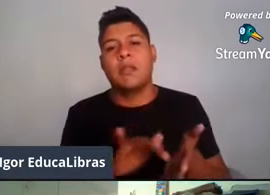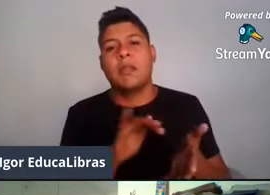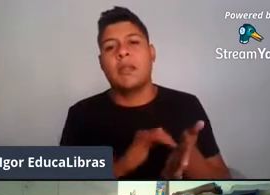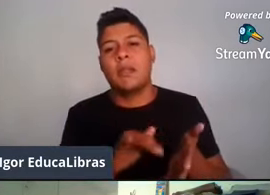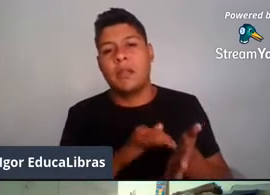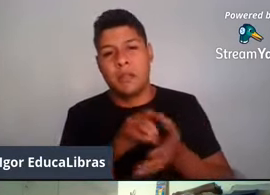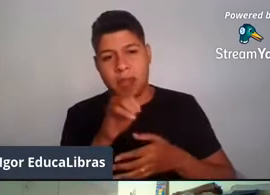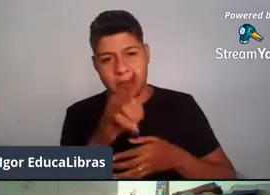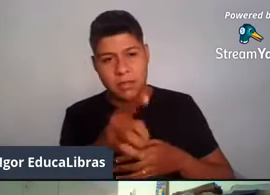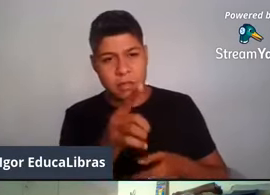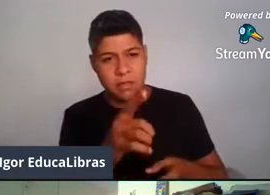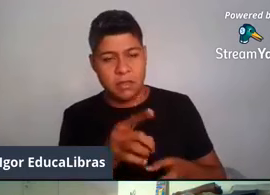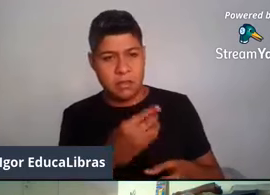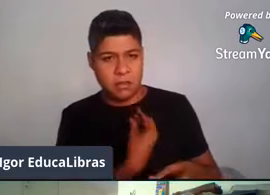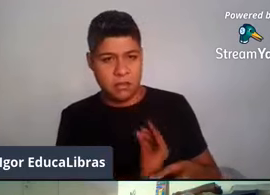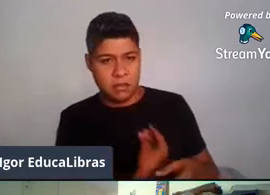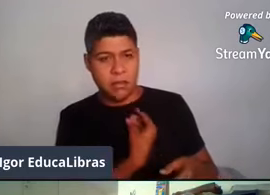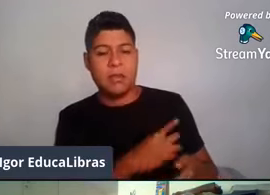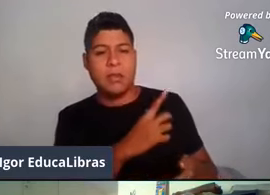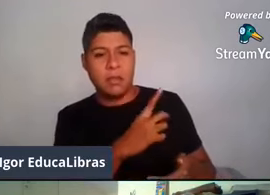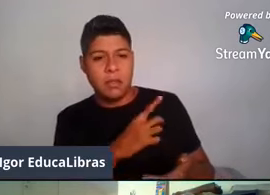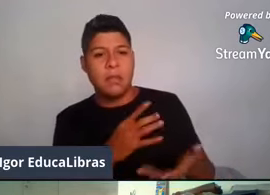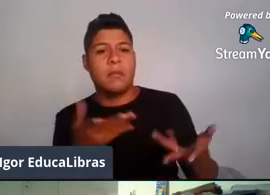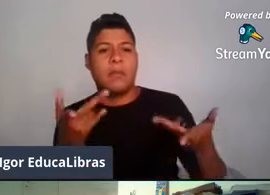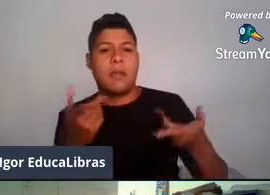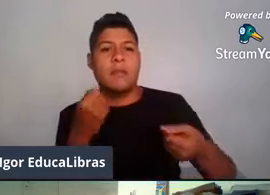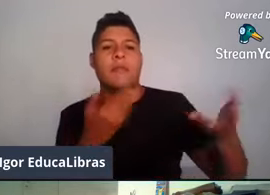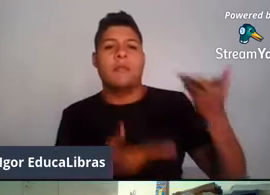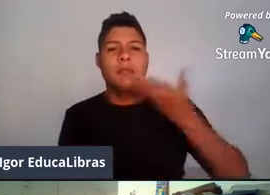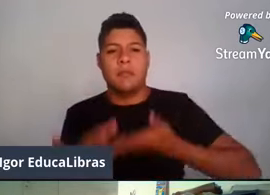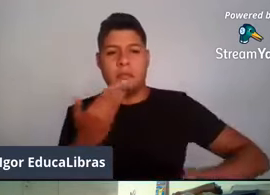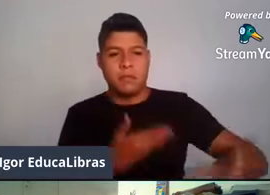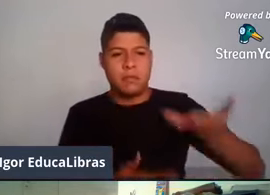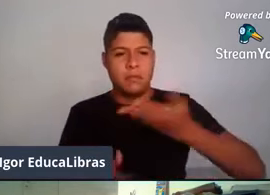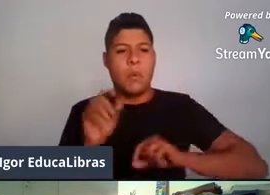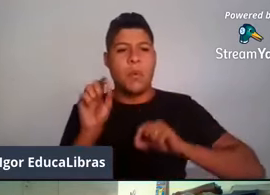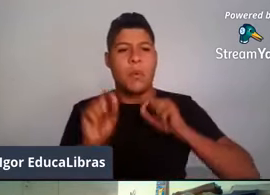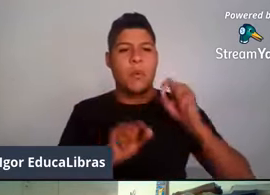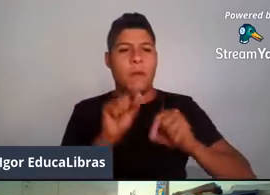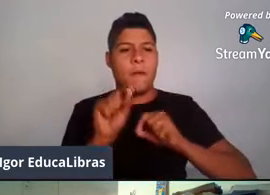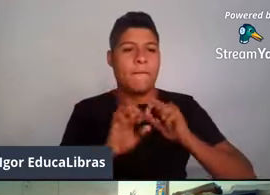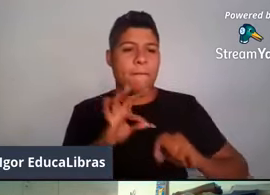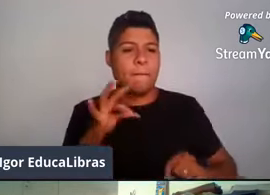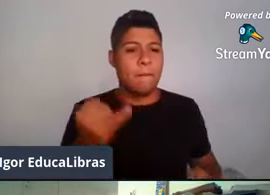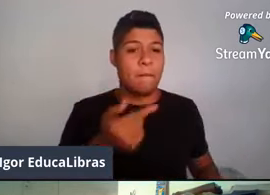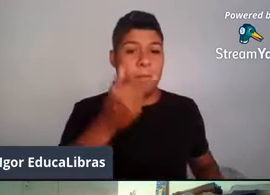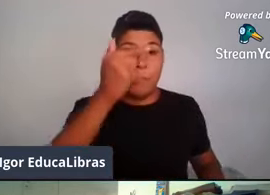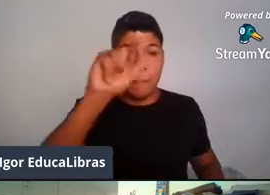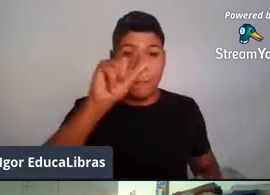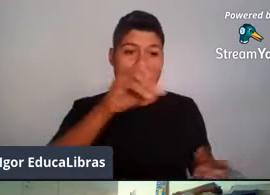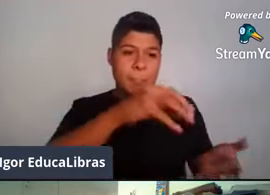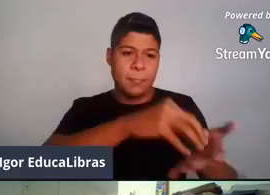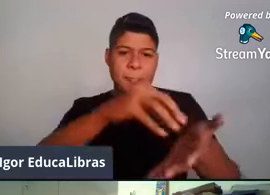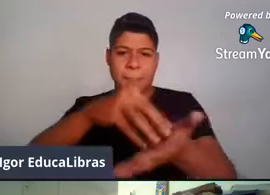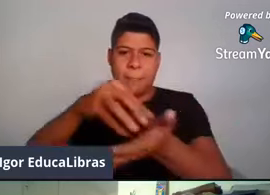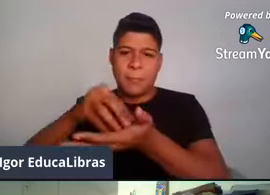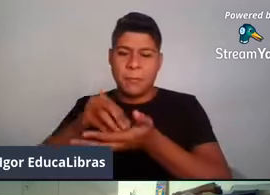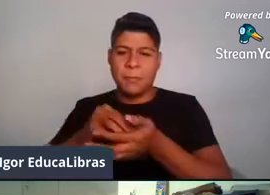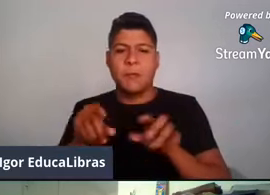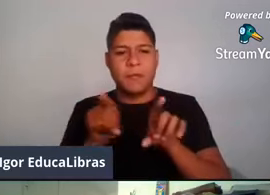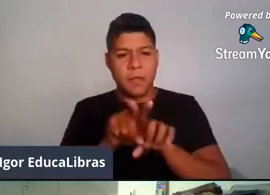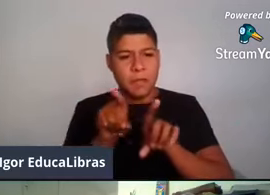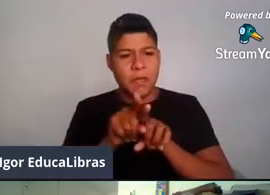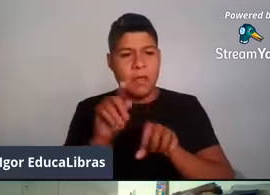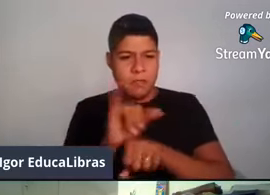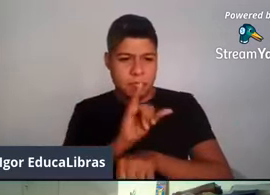você comanda, tem esse papel de interlocução para fazer com que todas as outras áreas também sejam mordidas